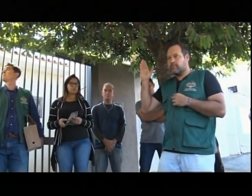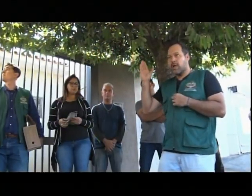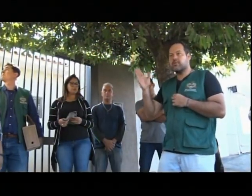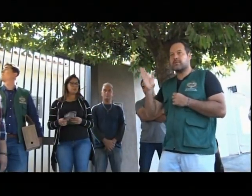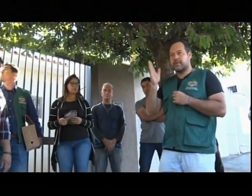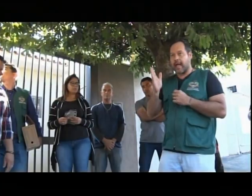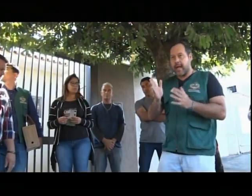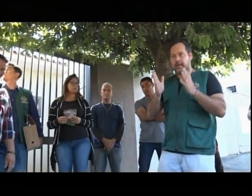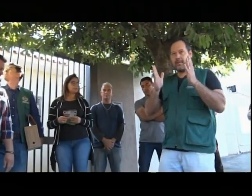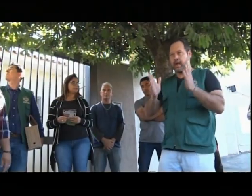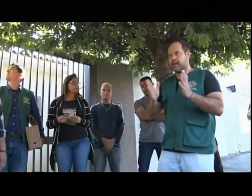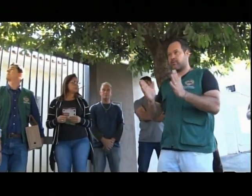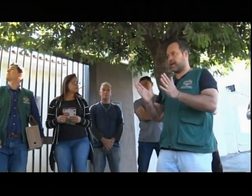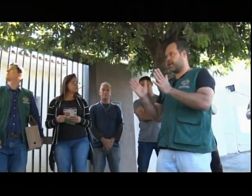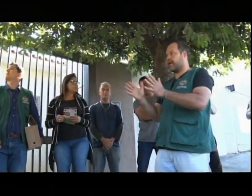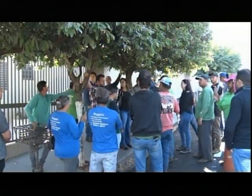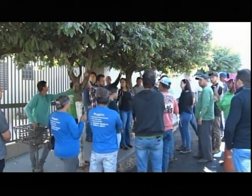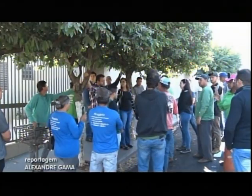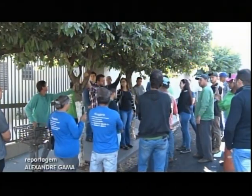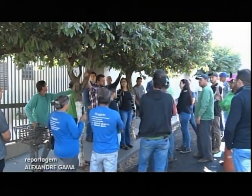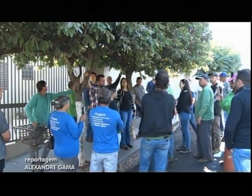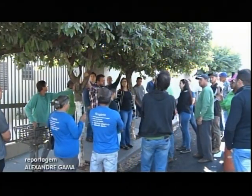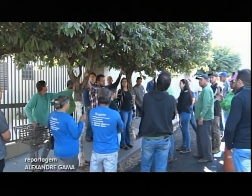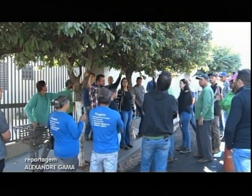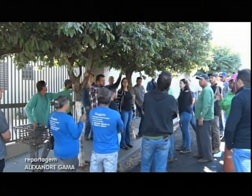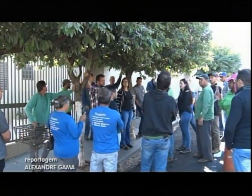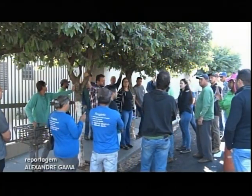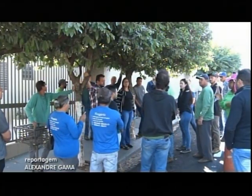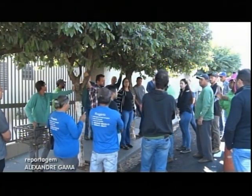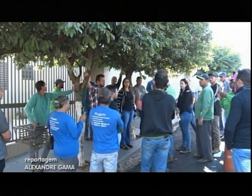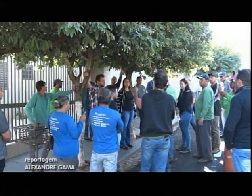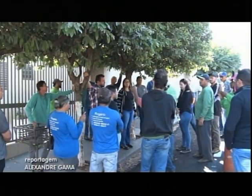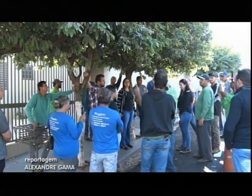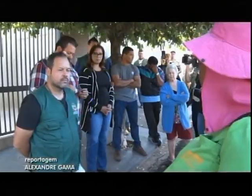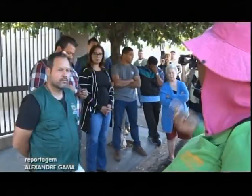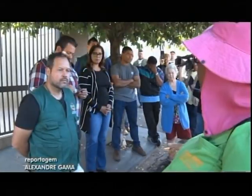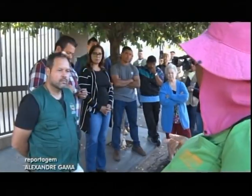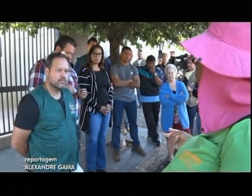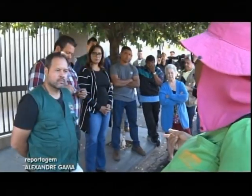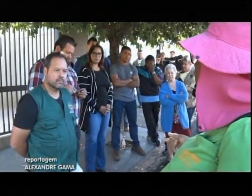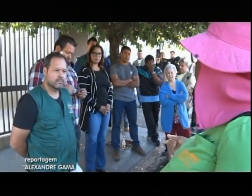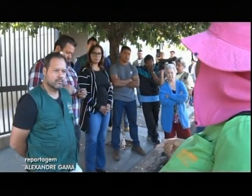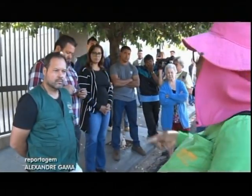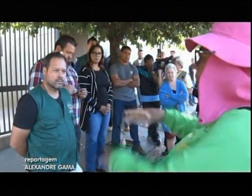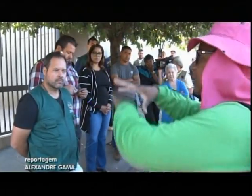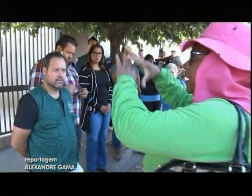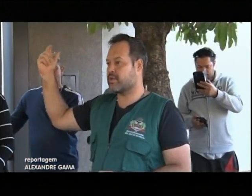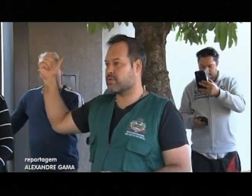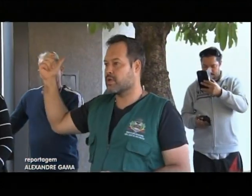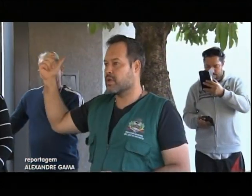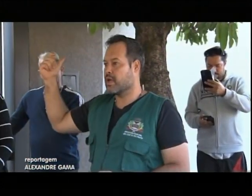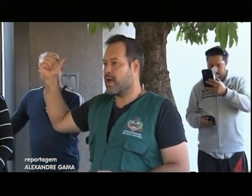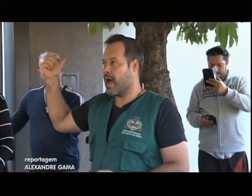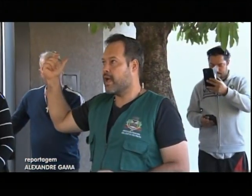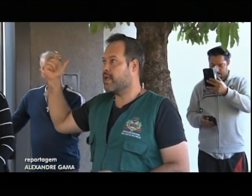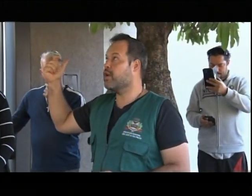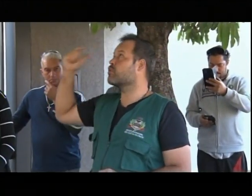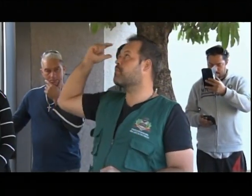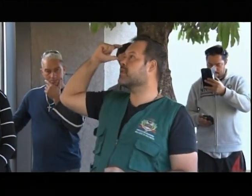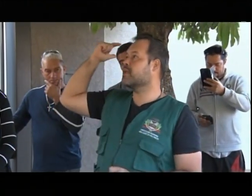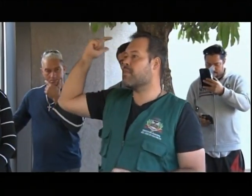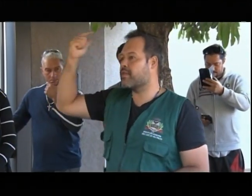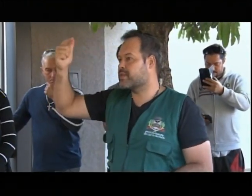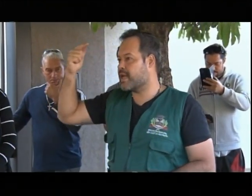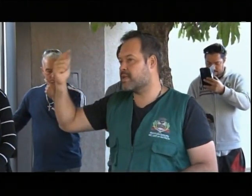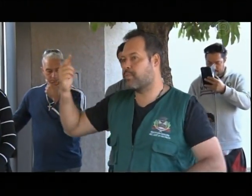Secretaria de Meio Ambiente de Rio Preto reuniu podadores de árvore para esclarecer dúvidas sobre o que é permitido ao fazer